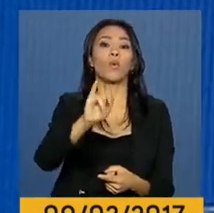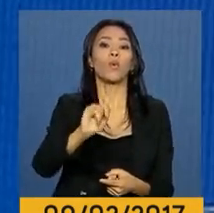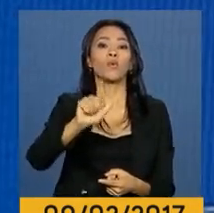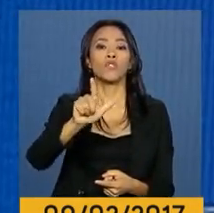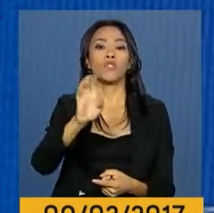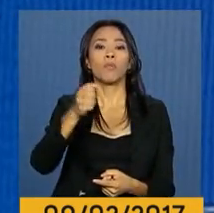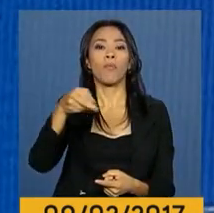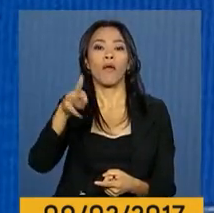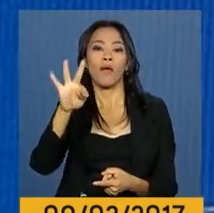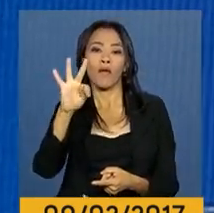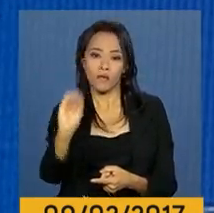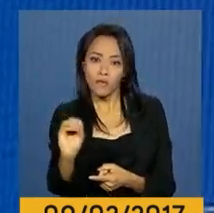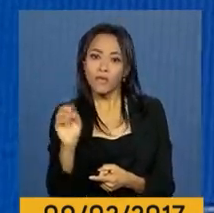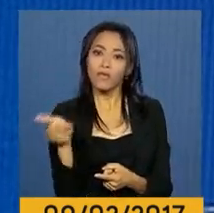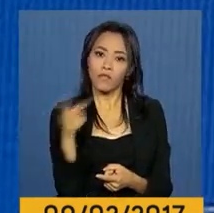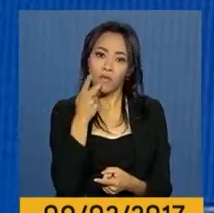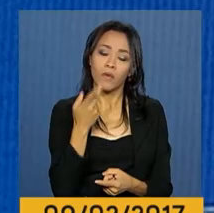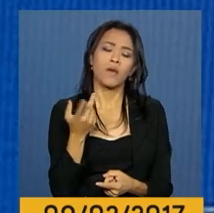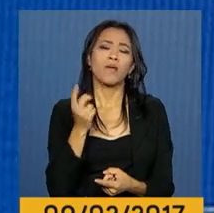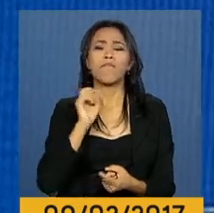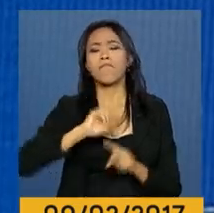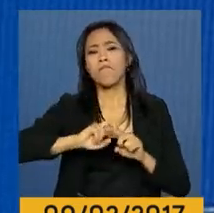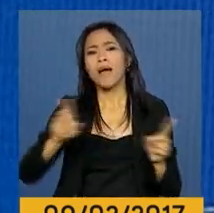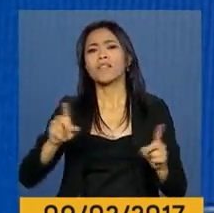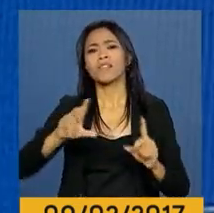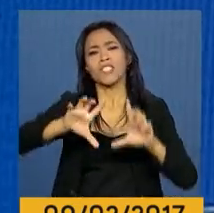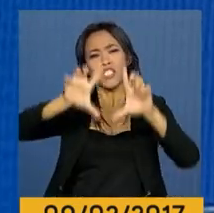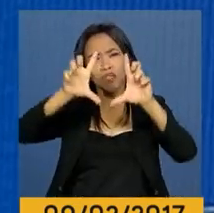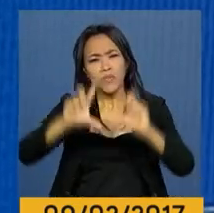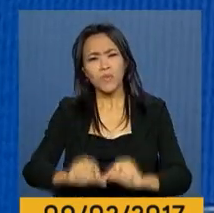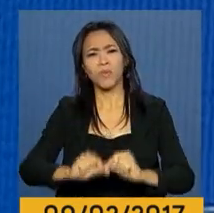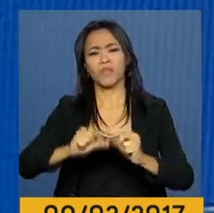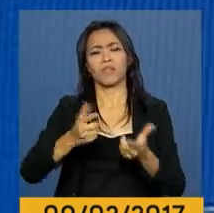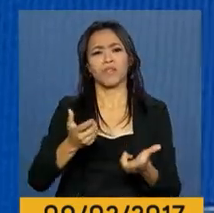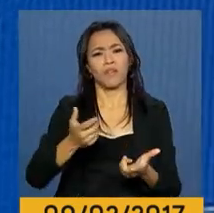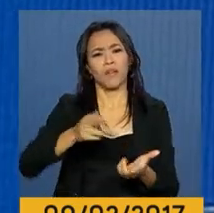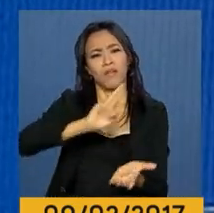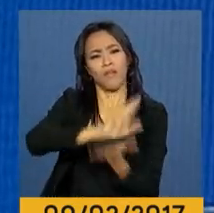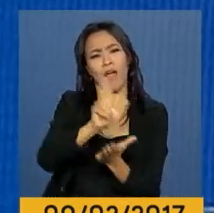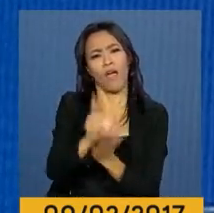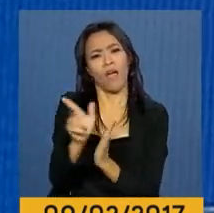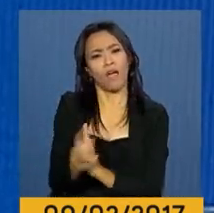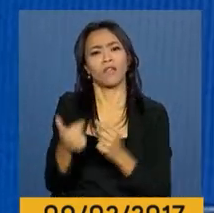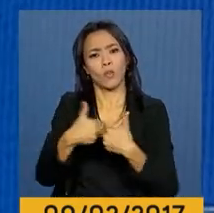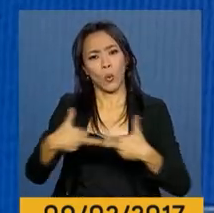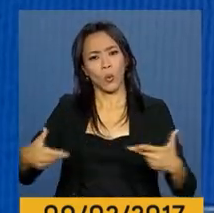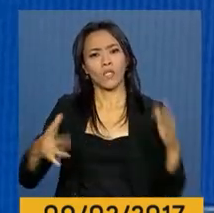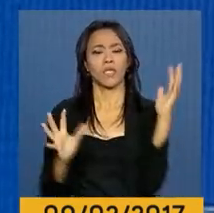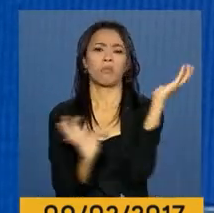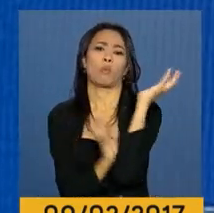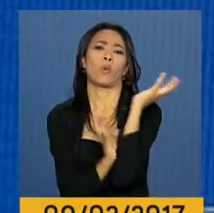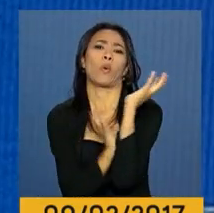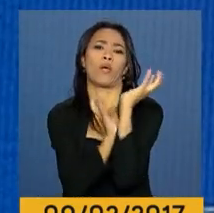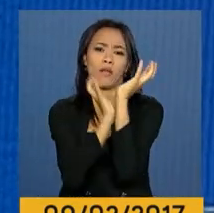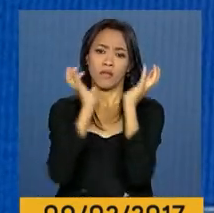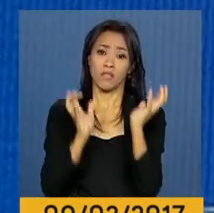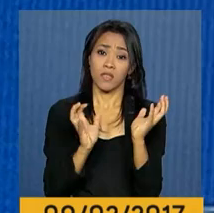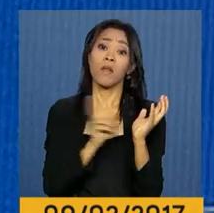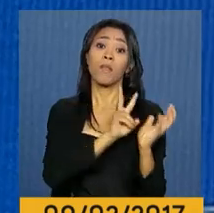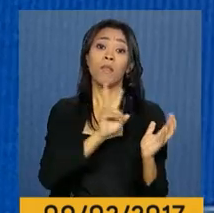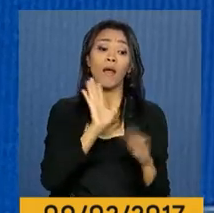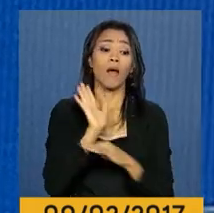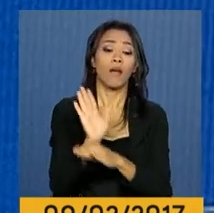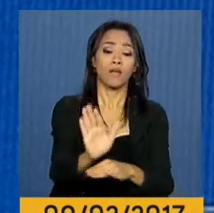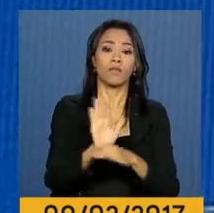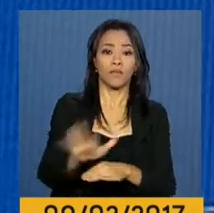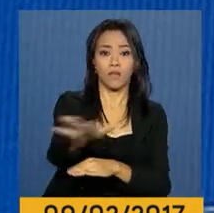Econômica mas desburocratizar vários procedimentos que eh trarão agilidade para os investimentos